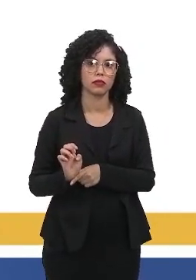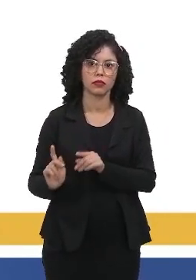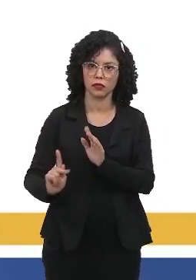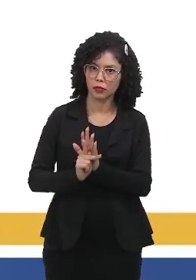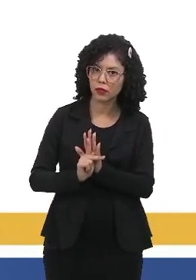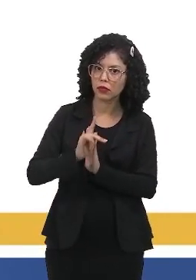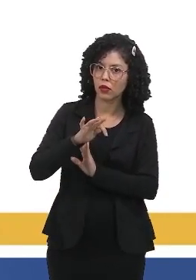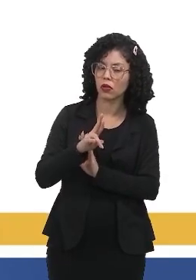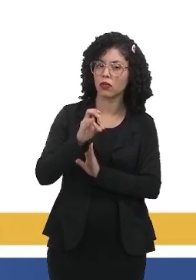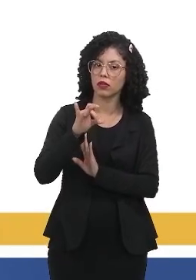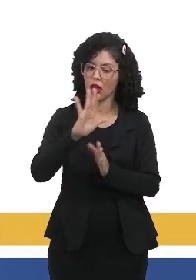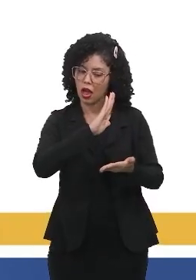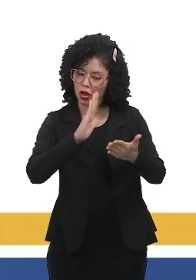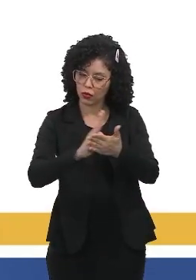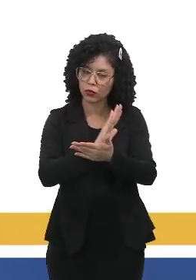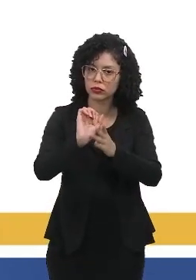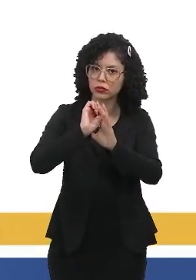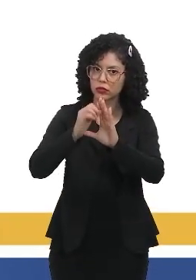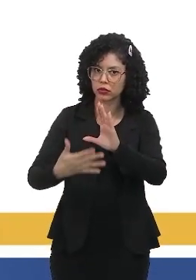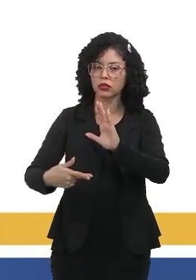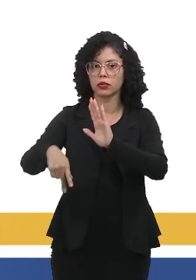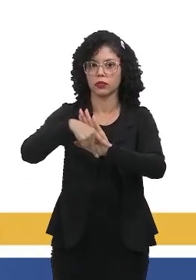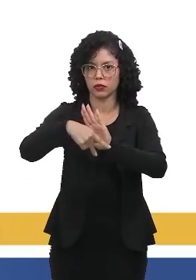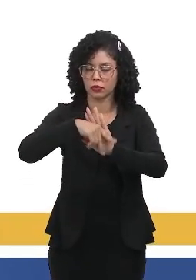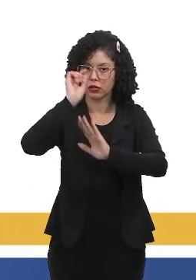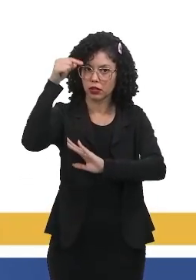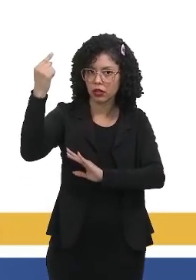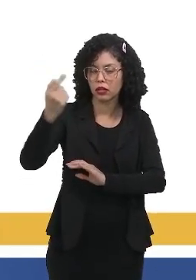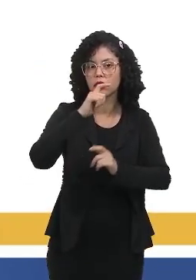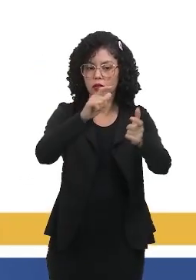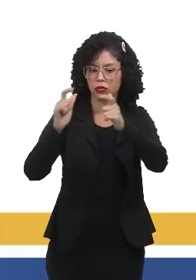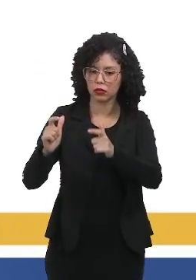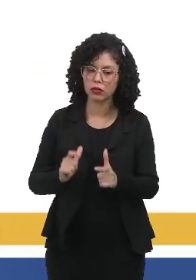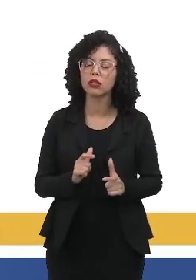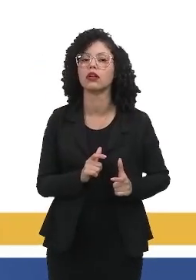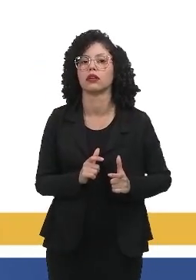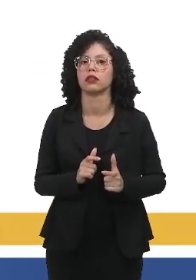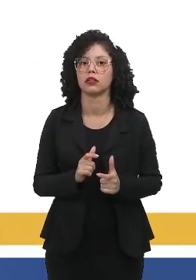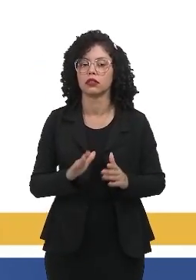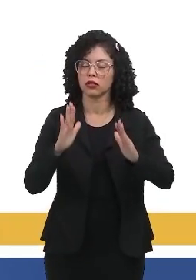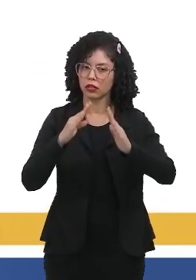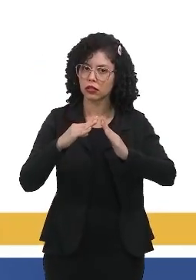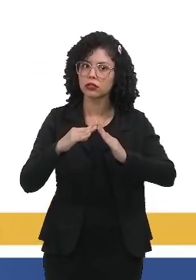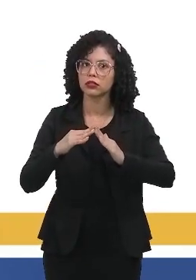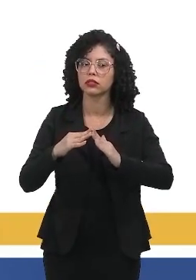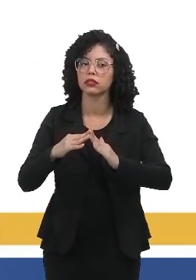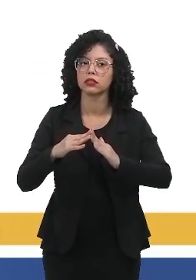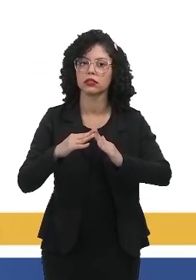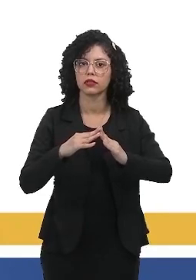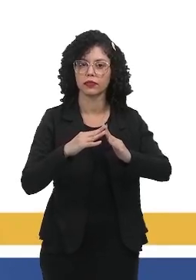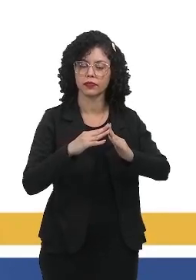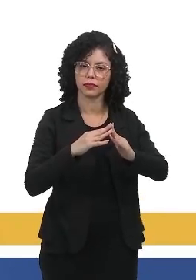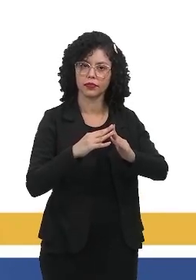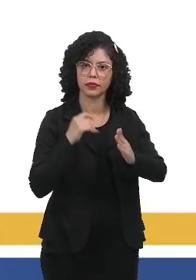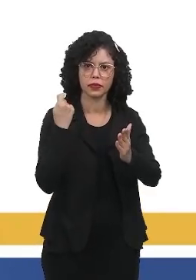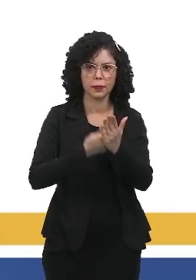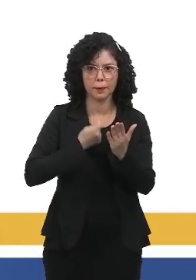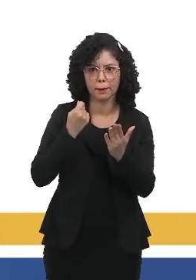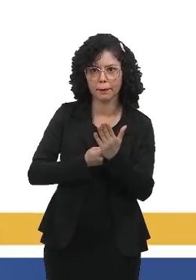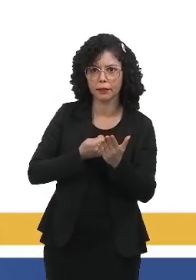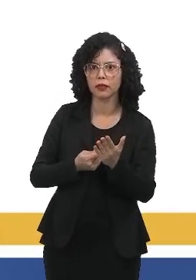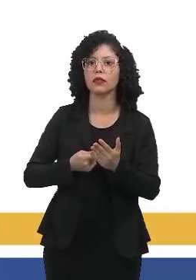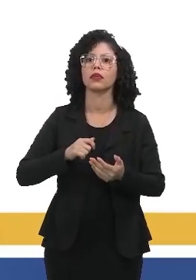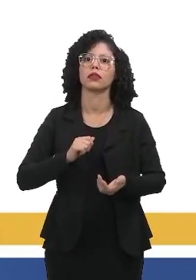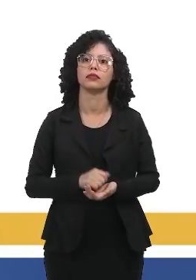si algumas caracter e daquele ambiente daquele cenário daquela casa né de uma rigidez